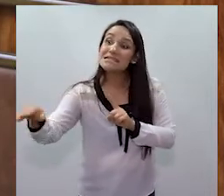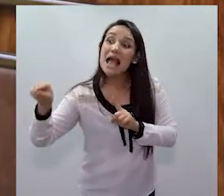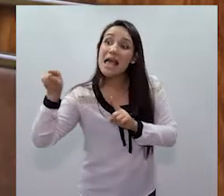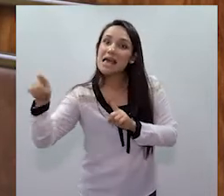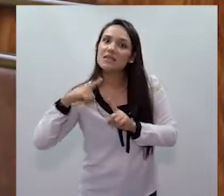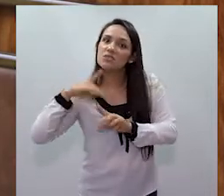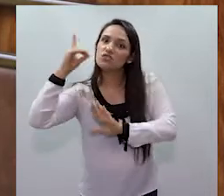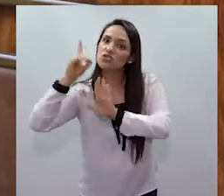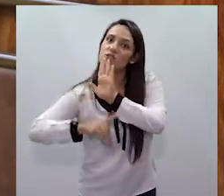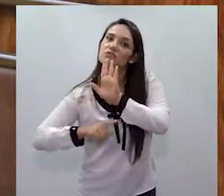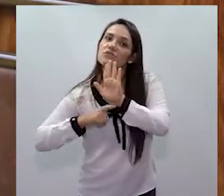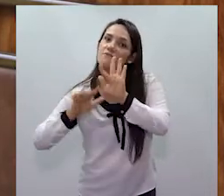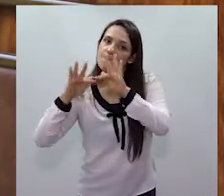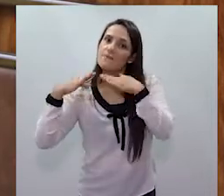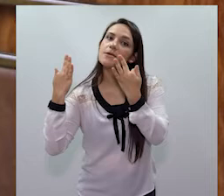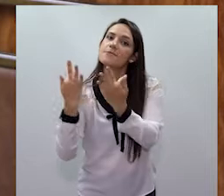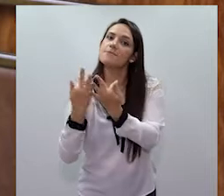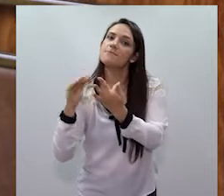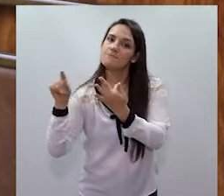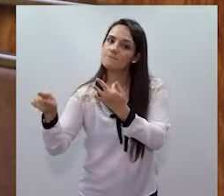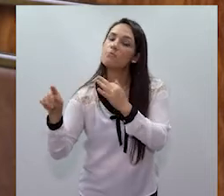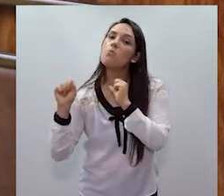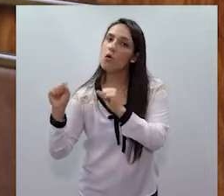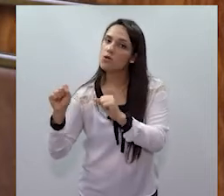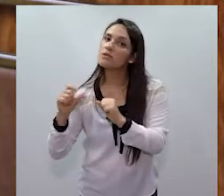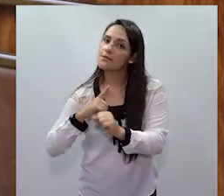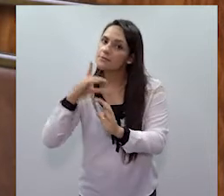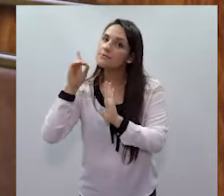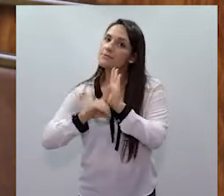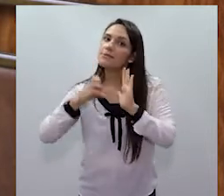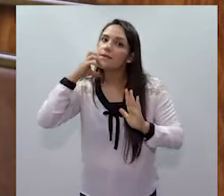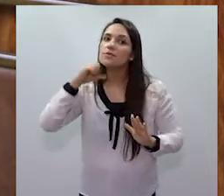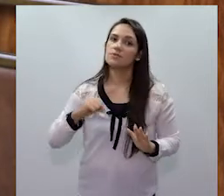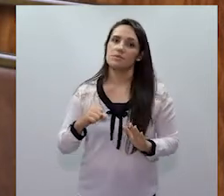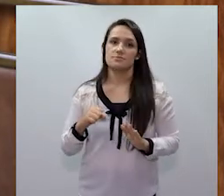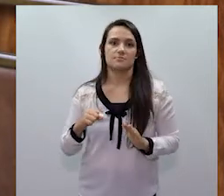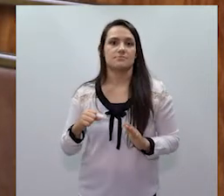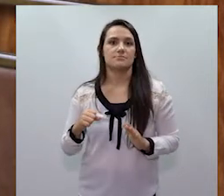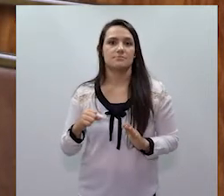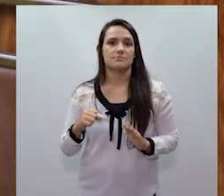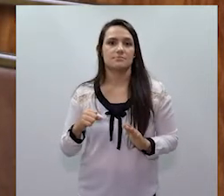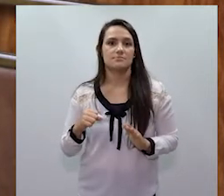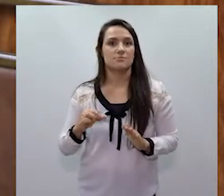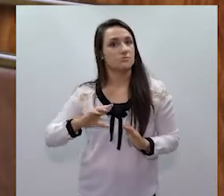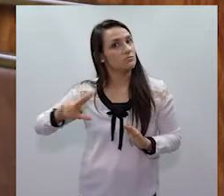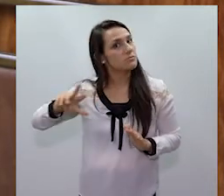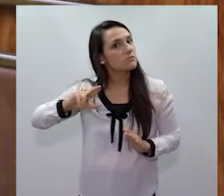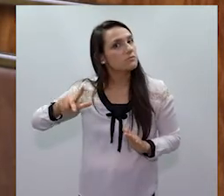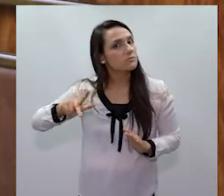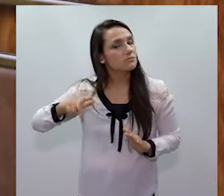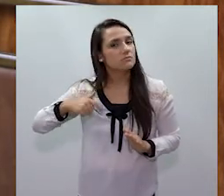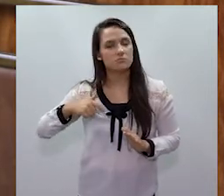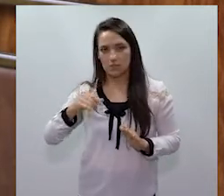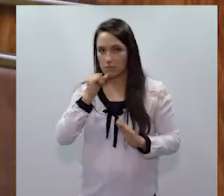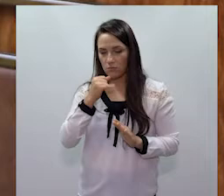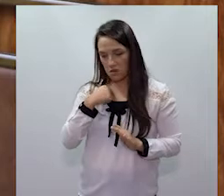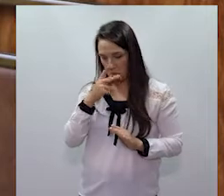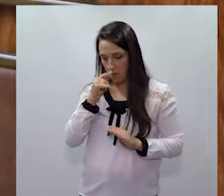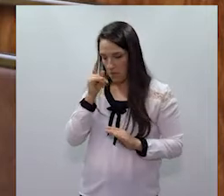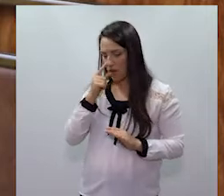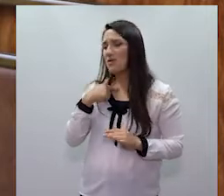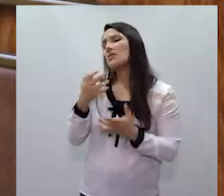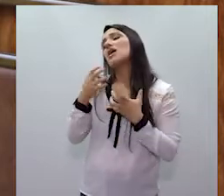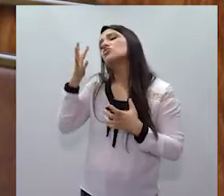uma nova família, essa tem o direito de ser adotada. Então as pessoas vão realizar o sonho da